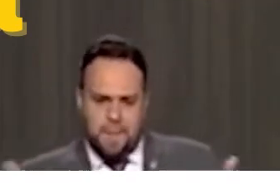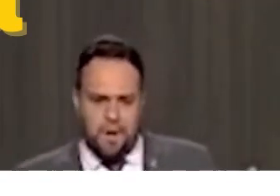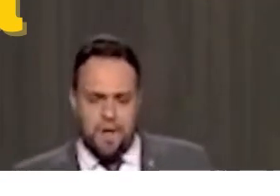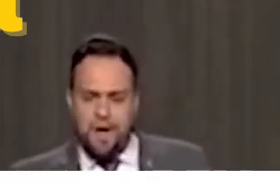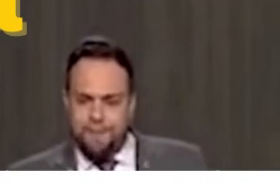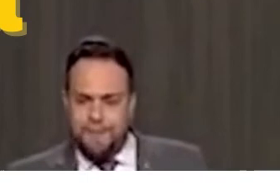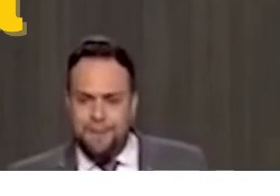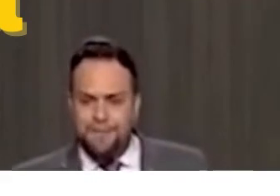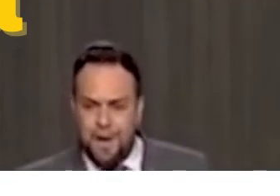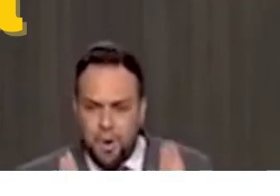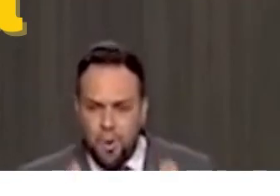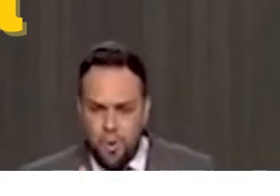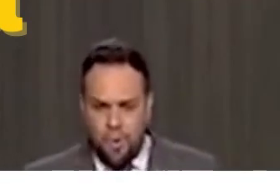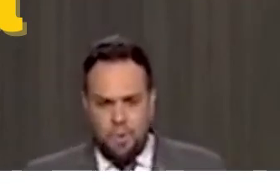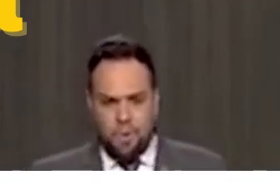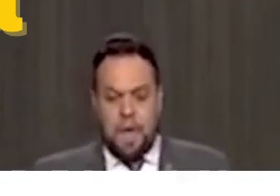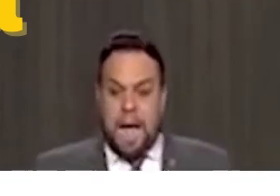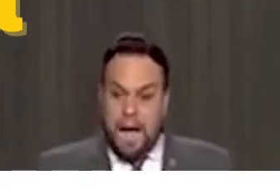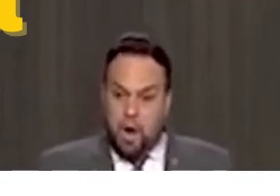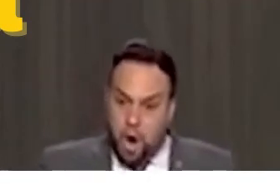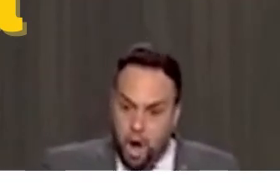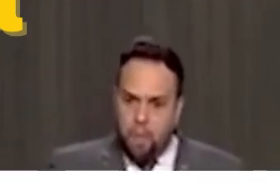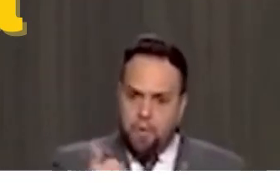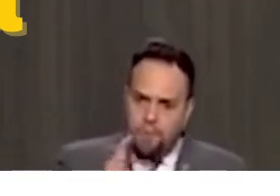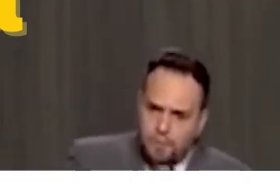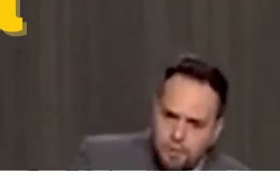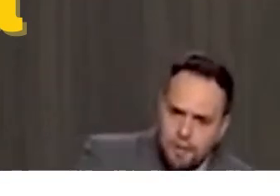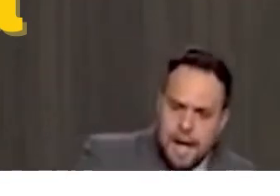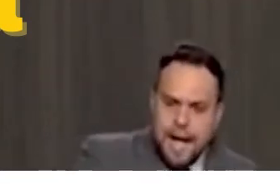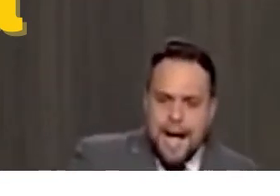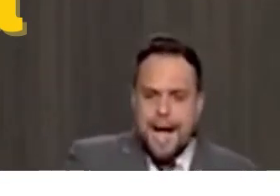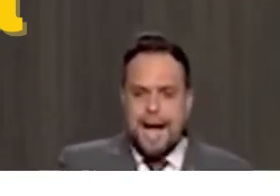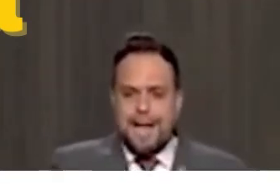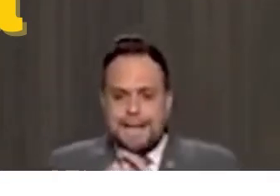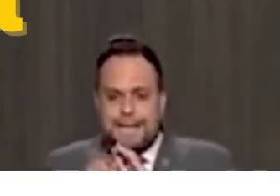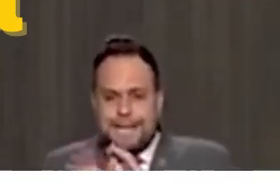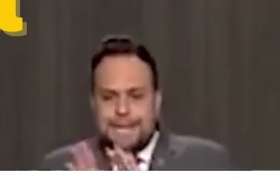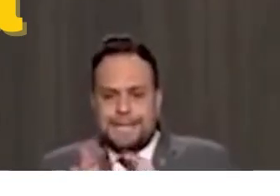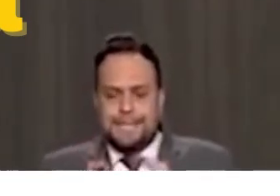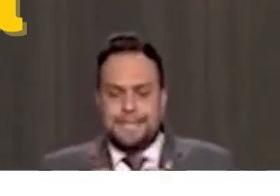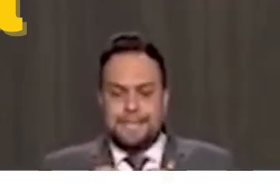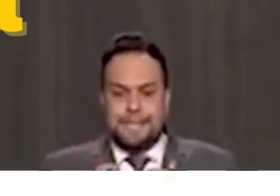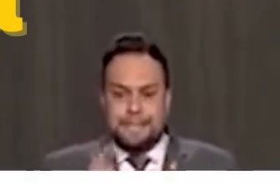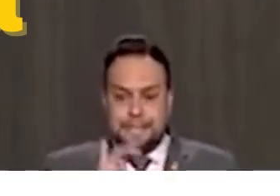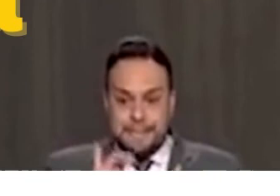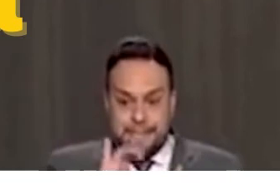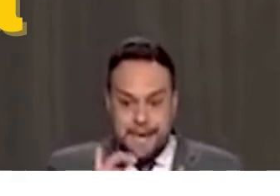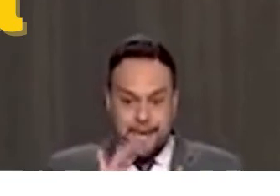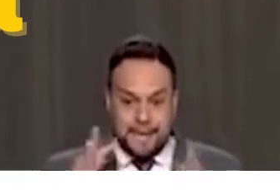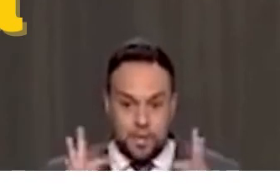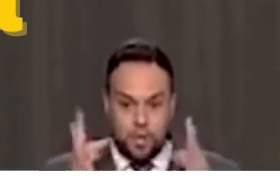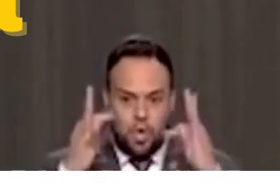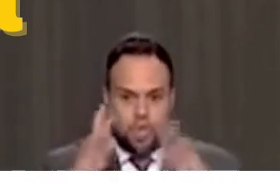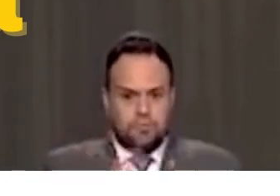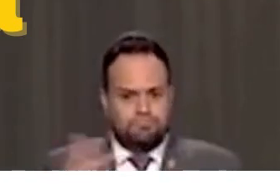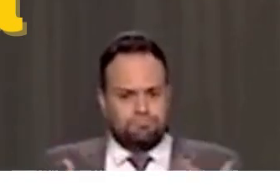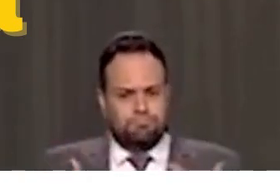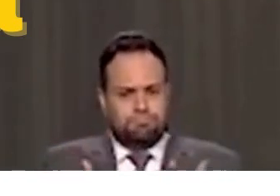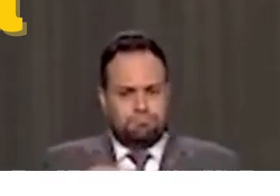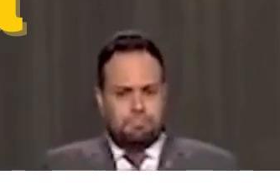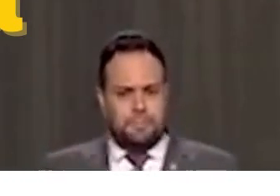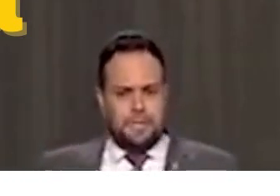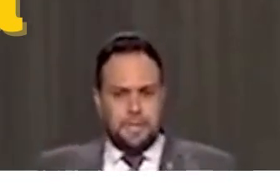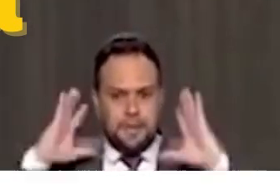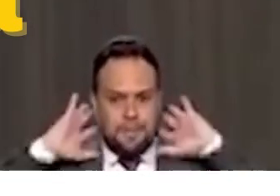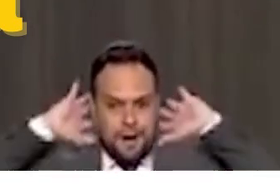quê? Ou nós investimos agora em ciência e tecnologia, como temos um excelente ministro da ciência e tecnologia, que é o Max Pontes. Nunca visto